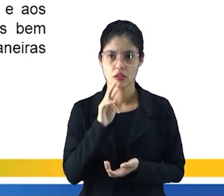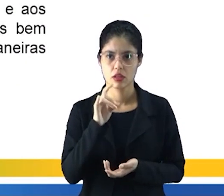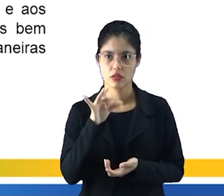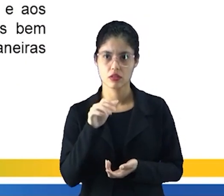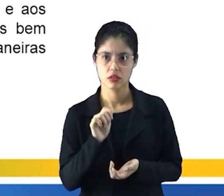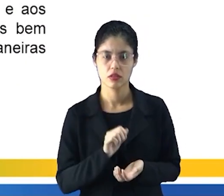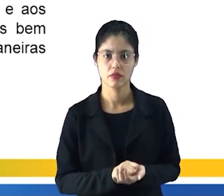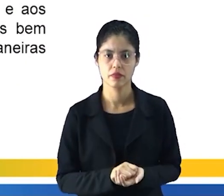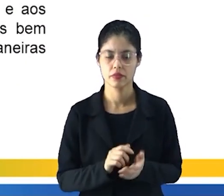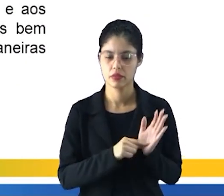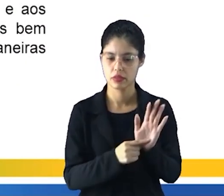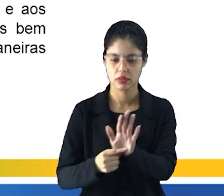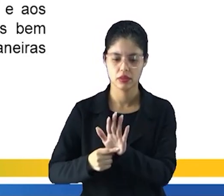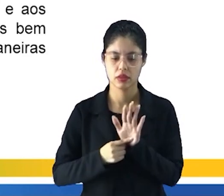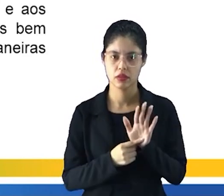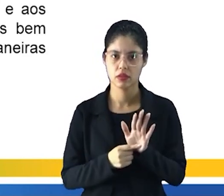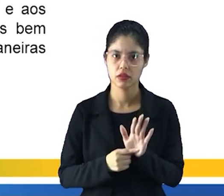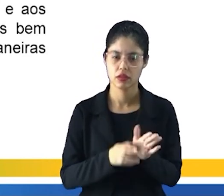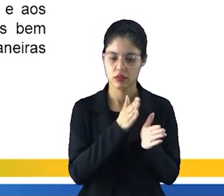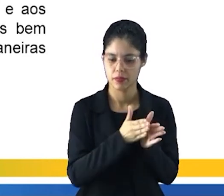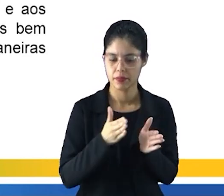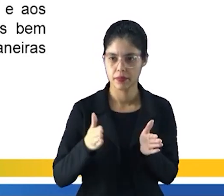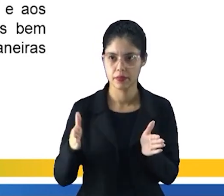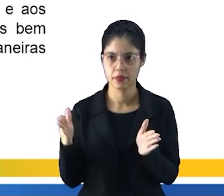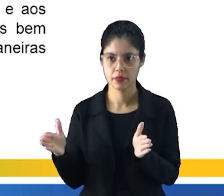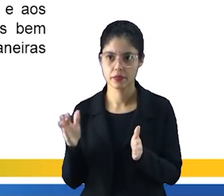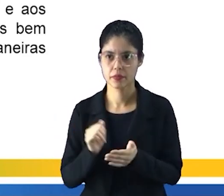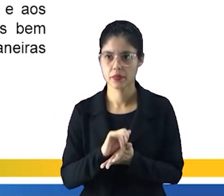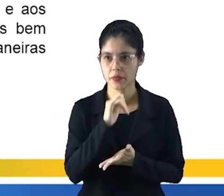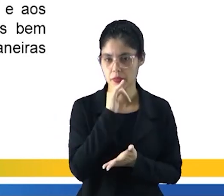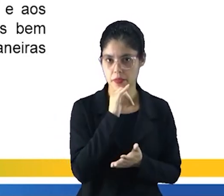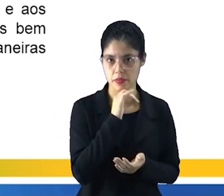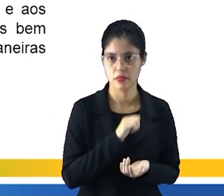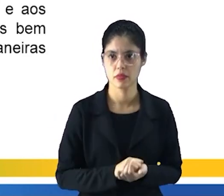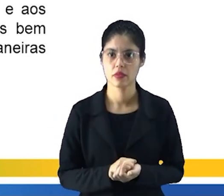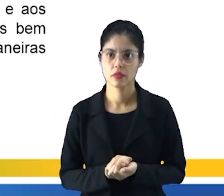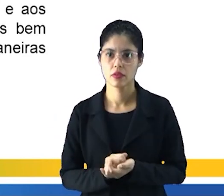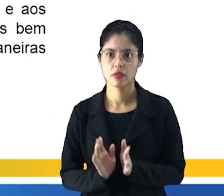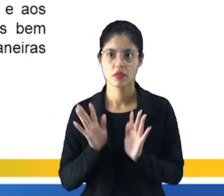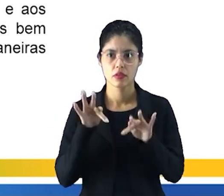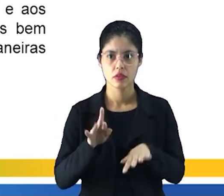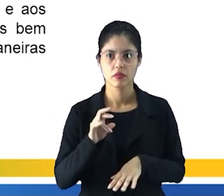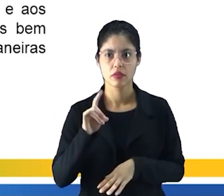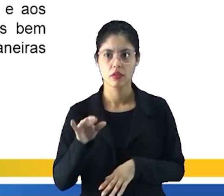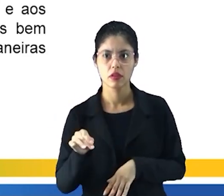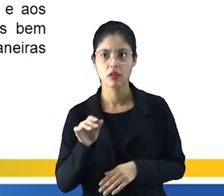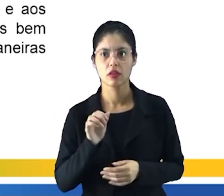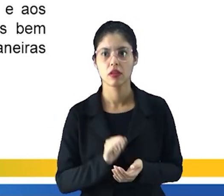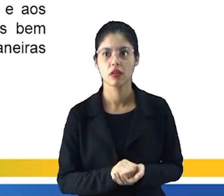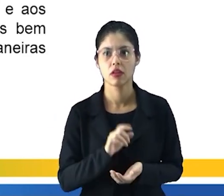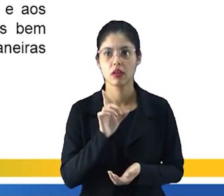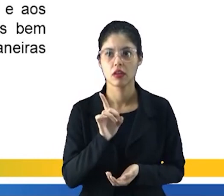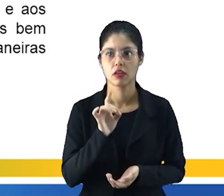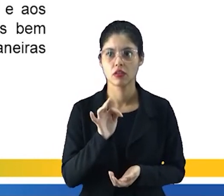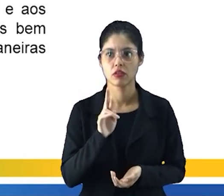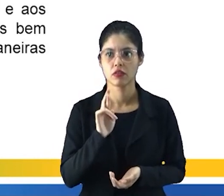que representa a variação entre gerações, né? Por exemplo, aqui nós temos a palavra finado, falecido,